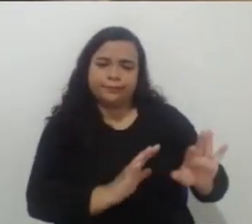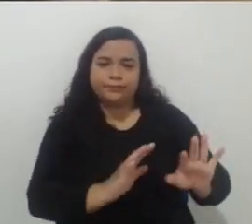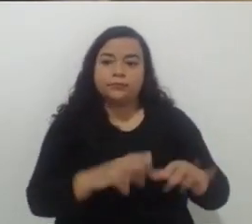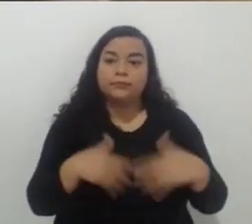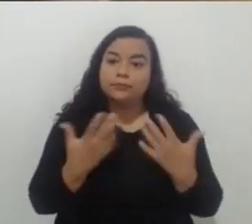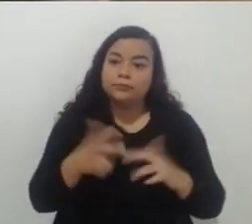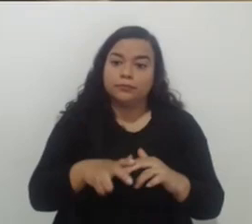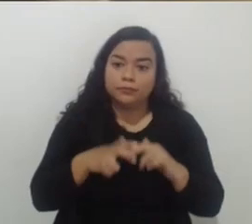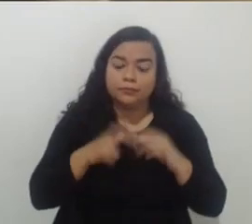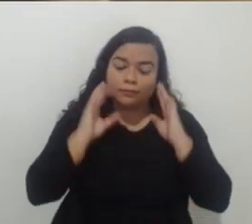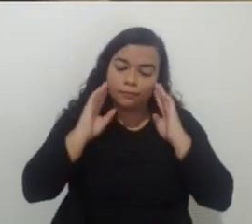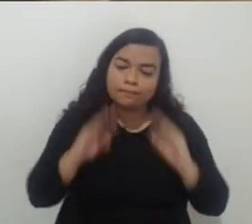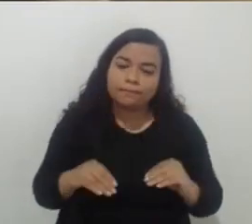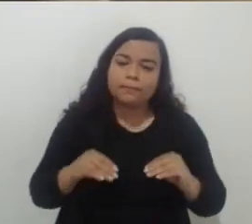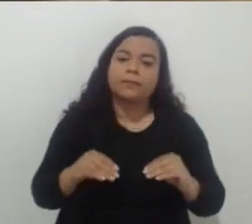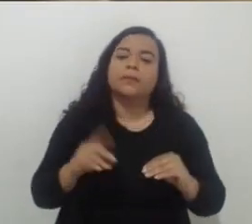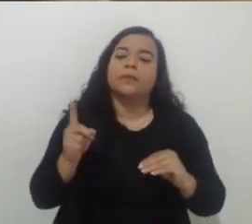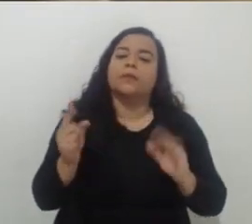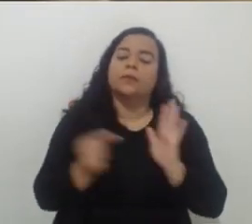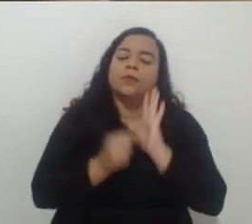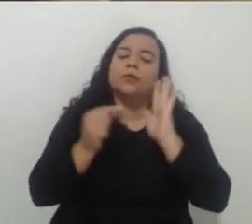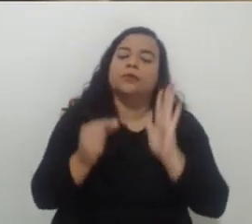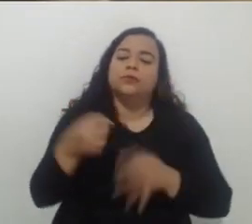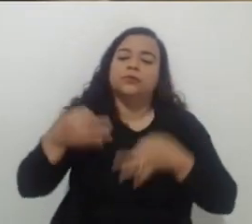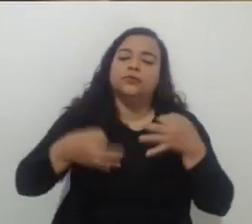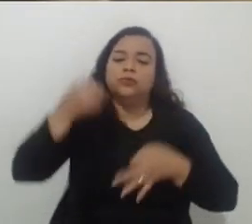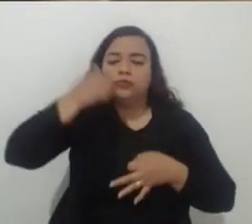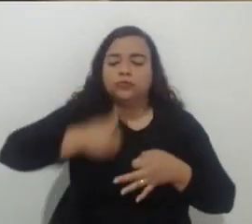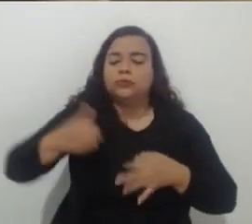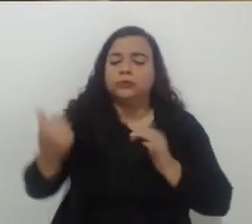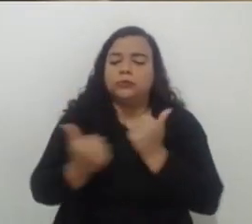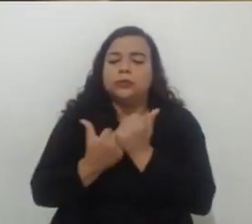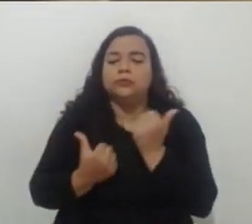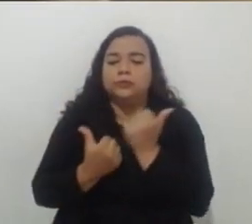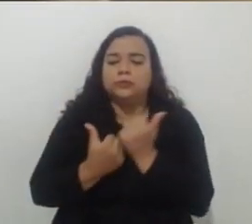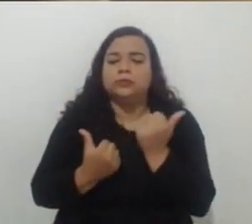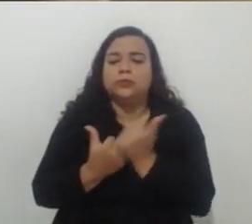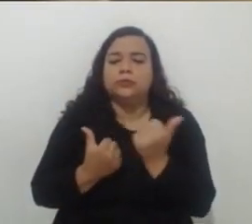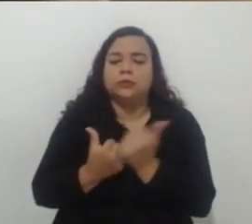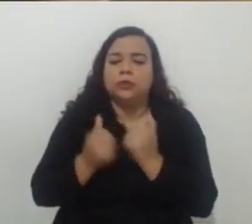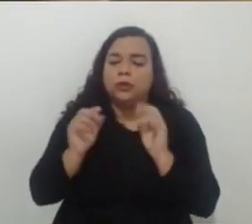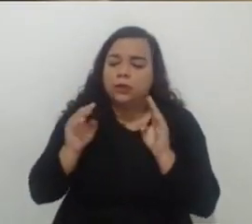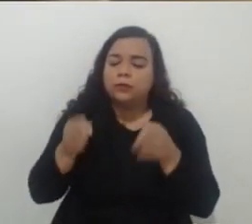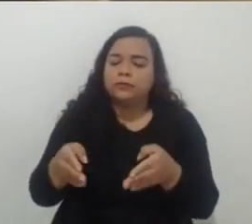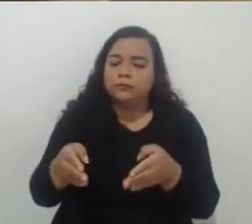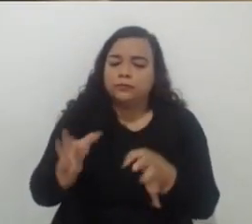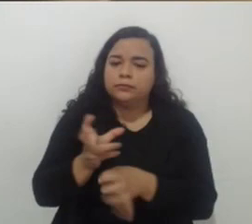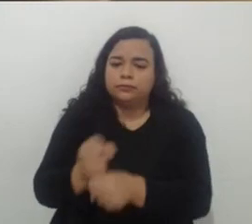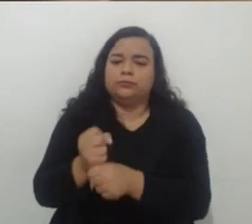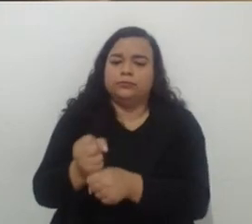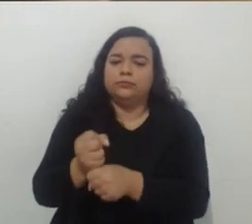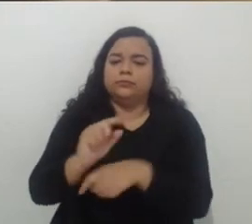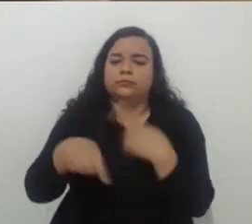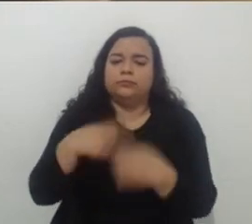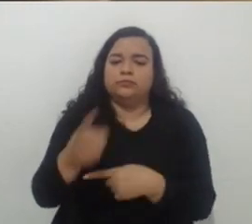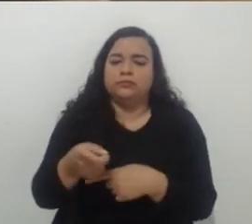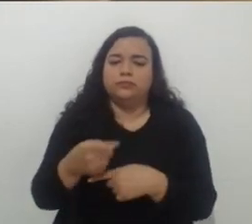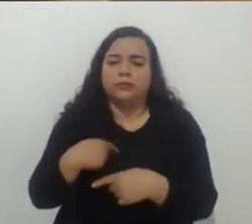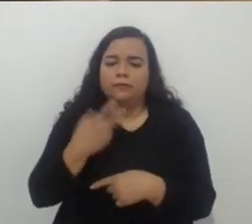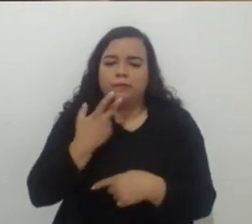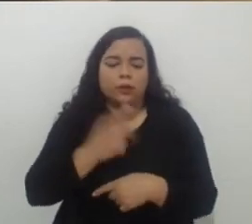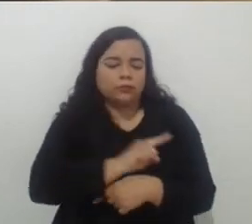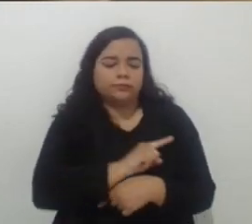é nesse ponto que a juíza auxiliada dos precatórios se pega para negar o pedido, a cláusula 4ª diz o seguinte em seu